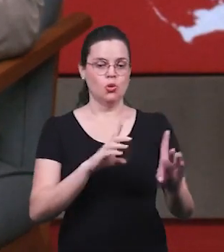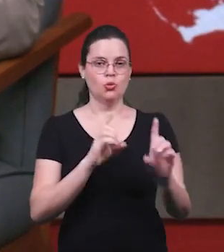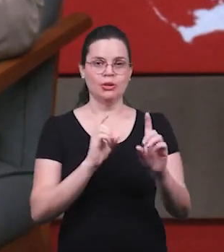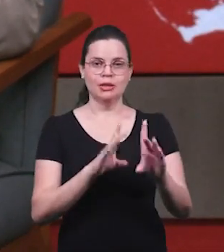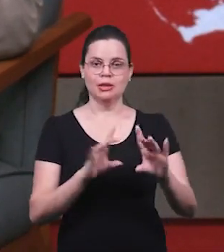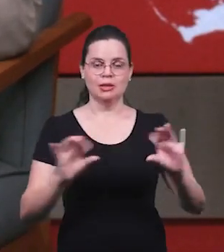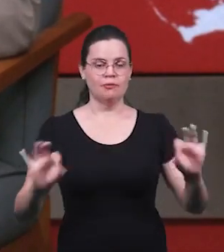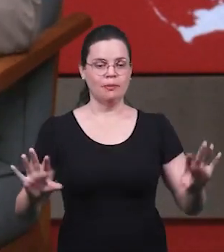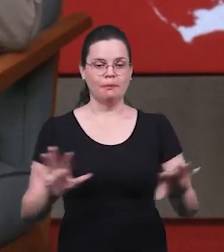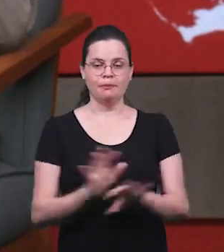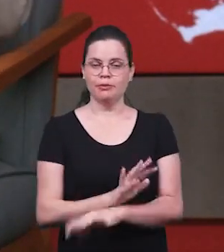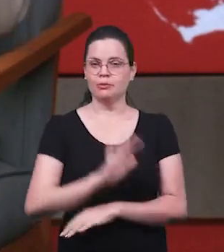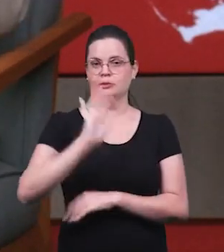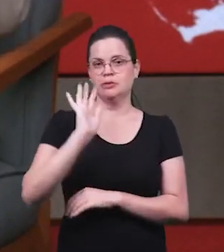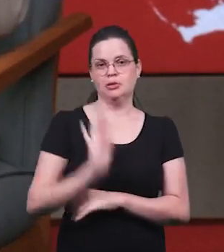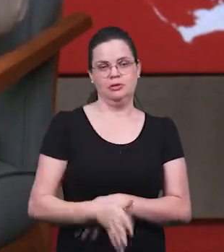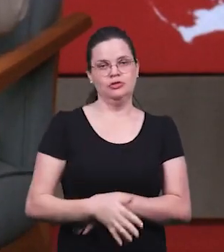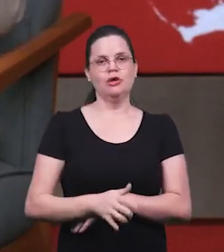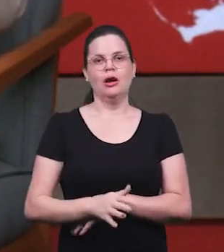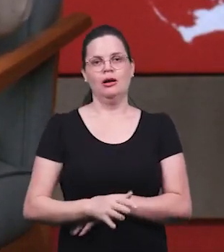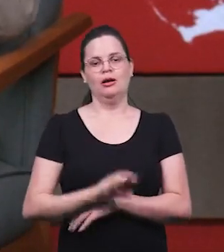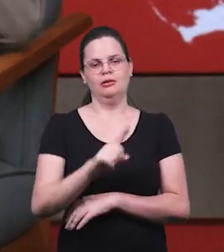estavam estabelecidas.